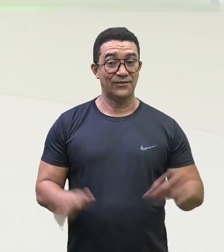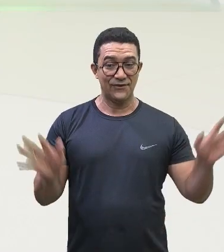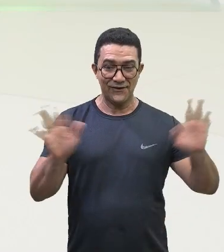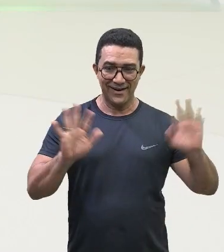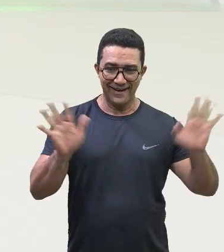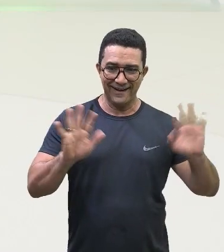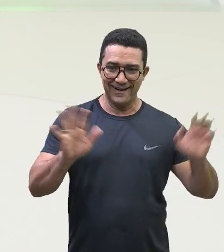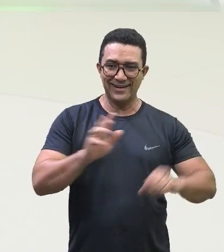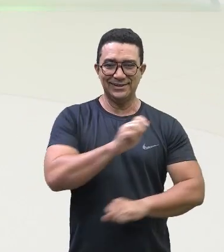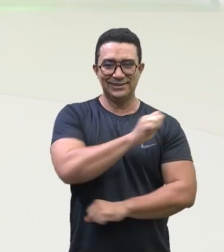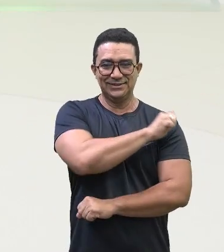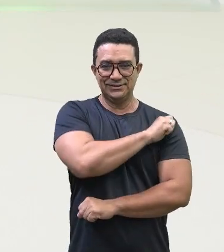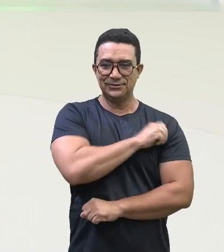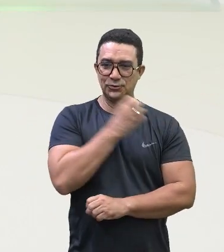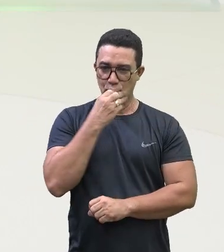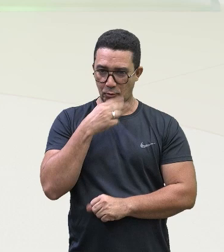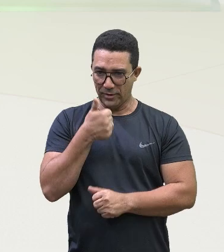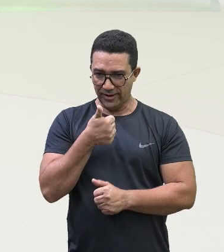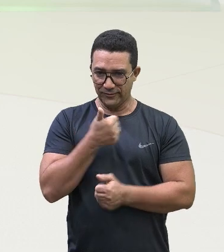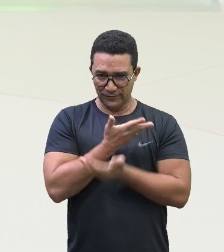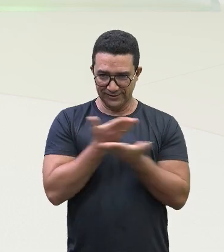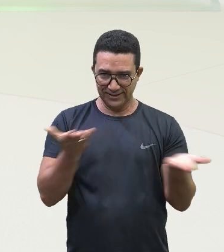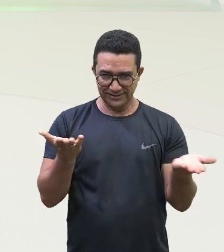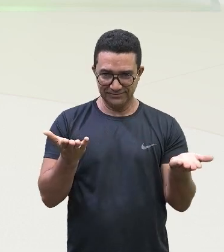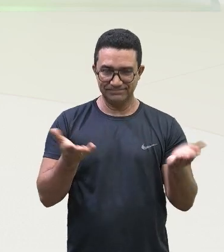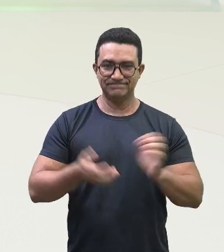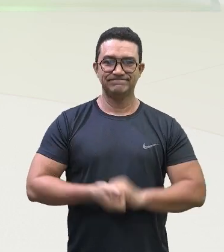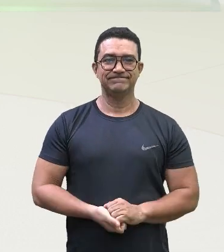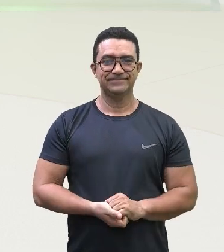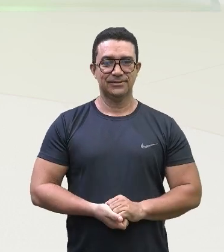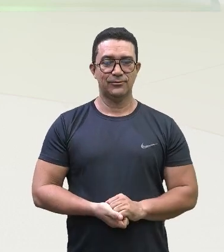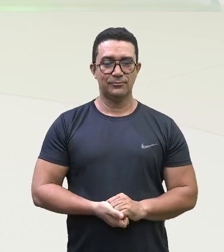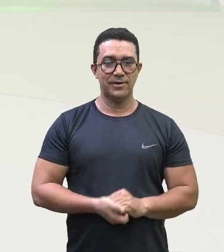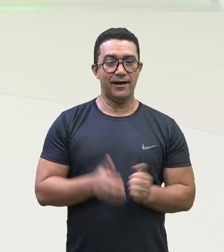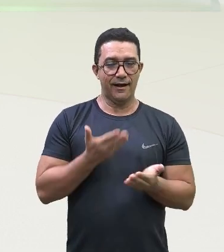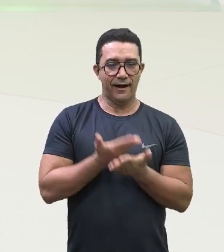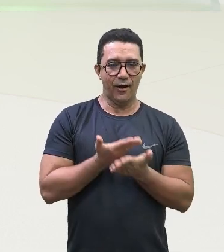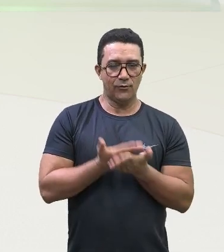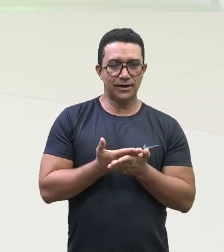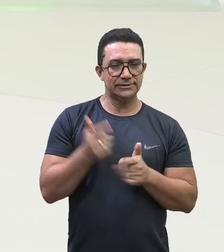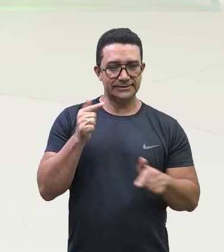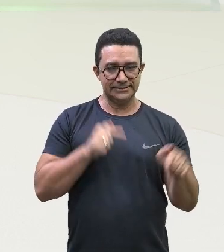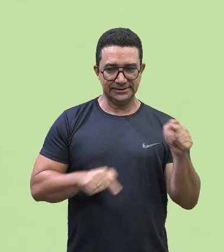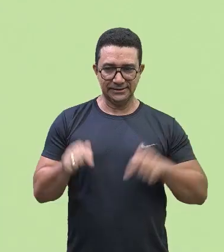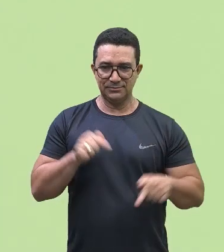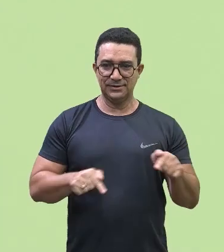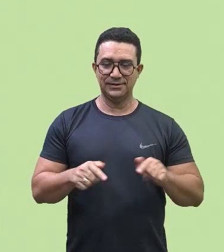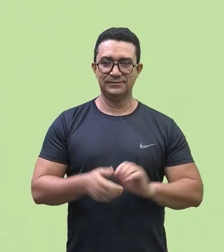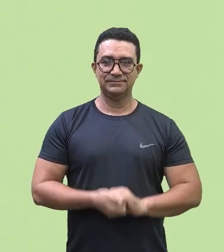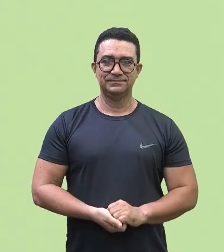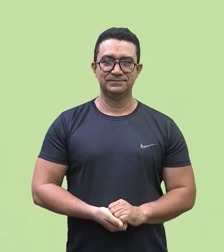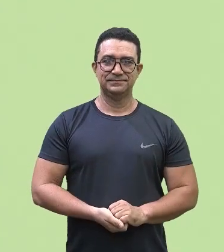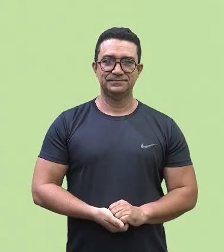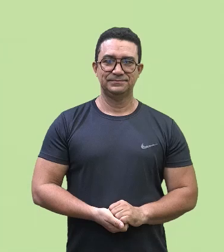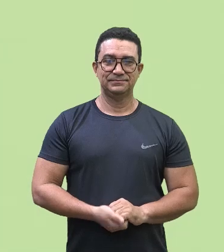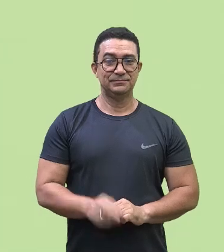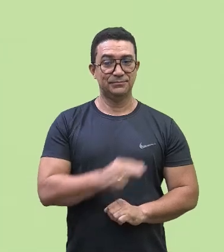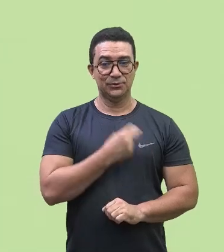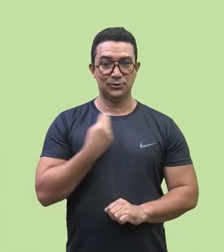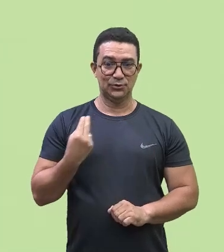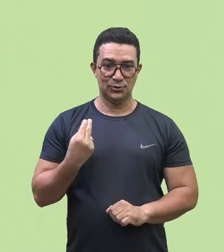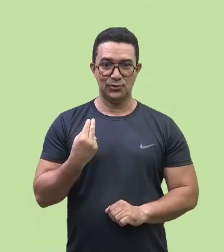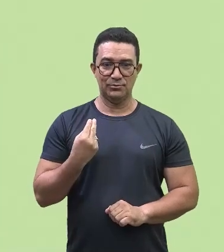Olá, queridos! Tudo bem com vocês? Vamos para mais uma aula de Química. Eu sou